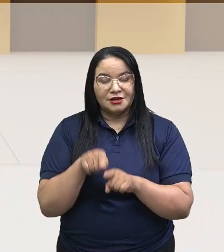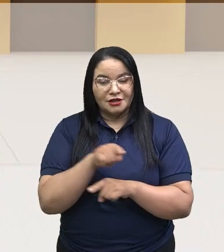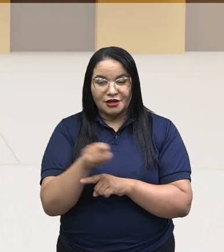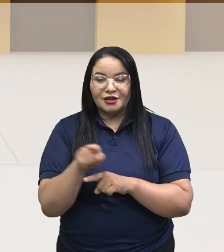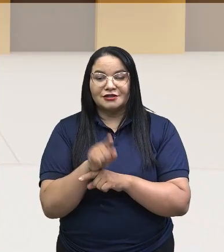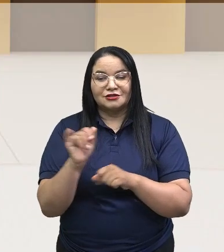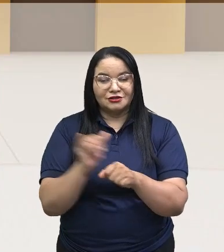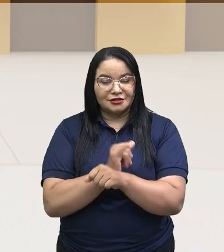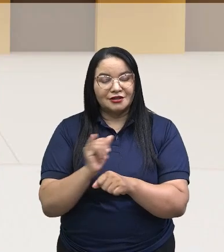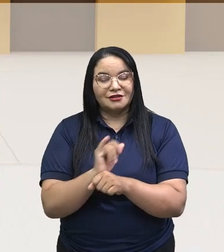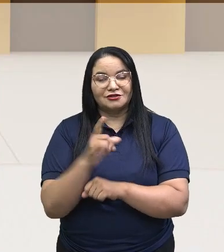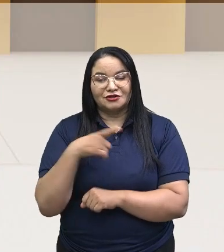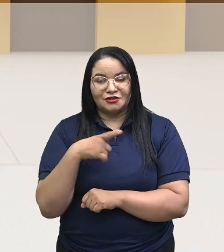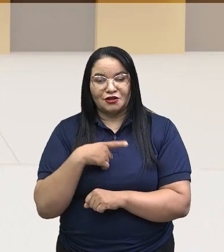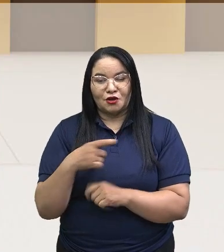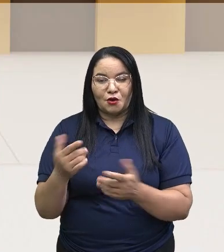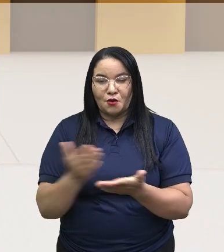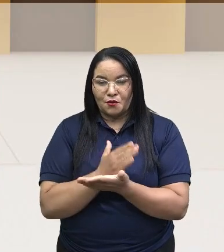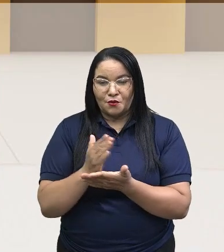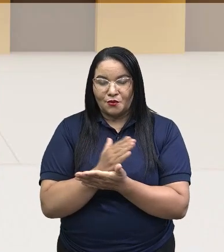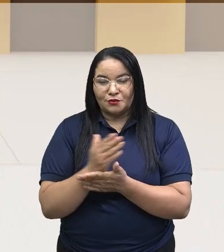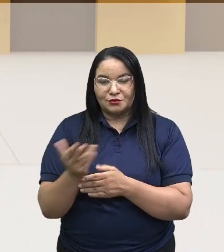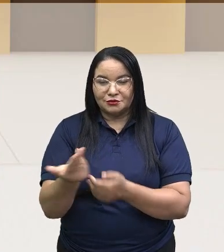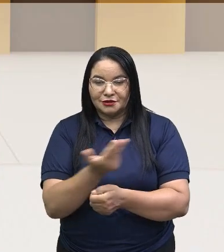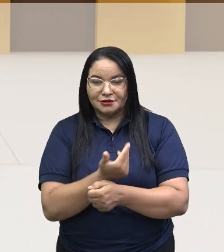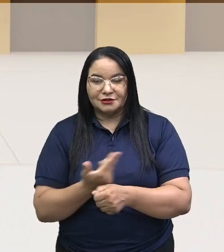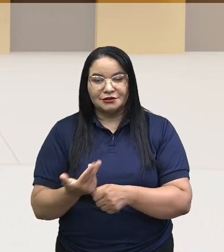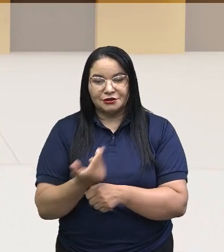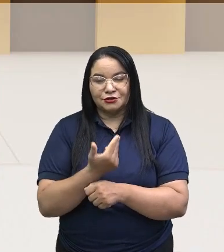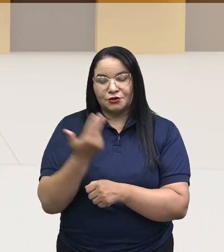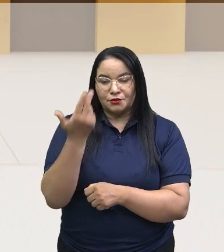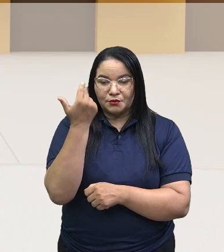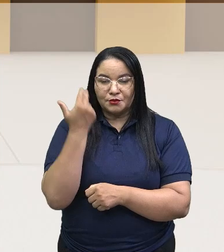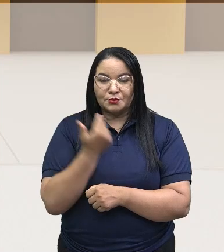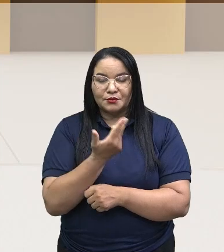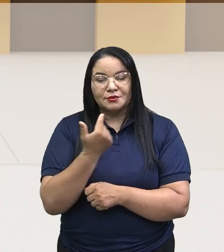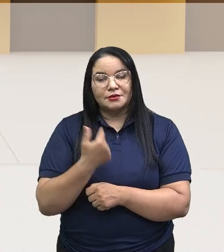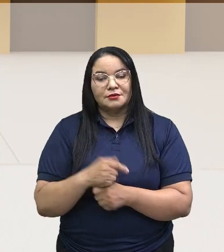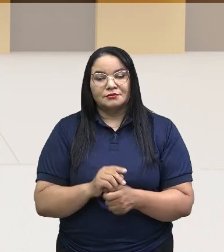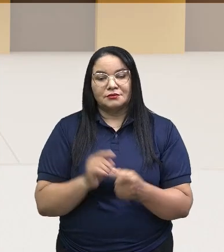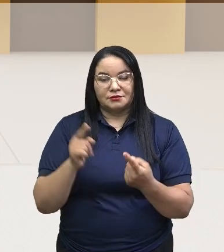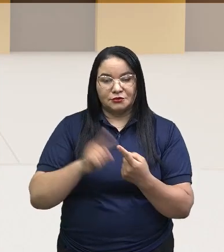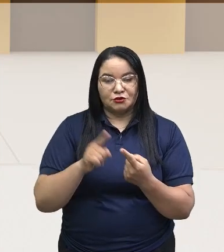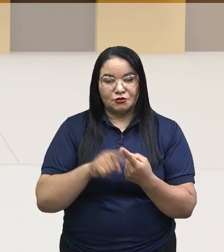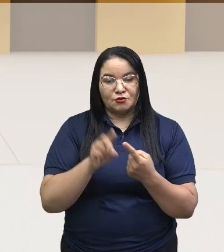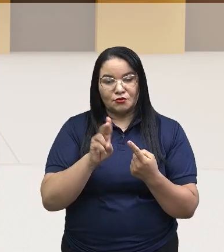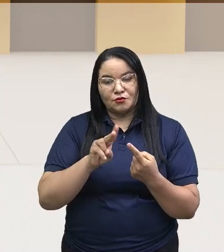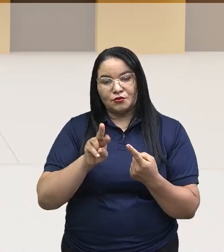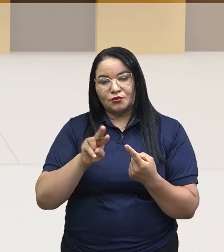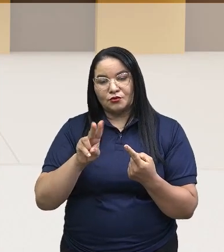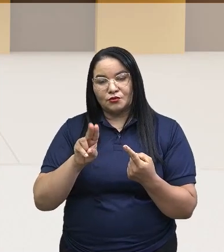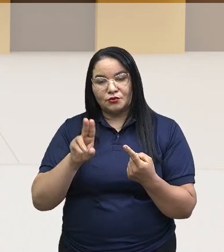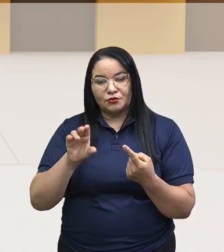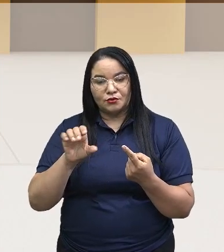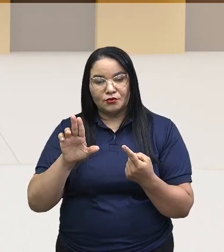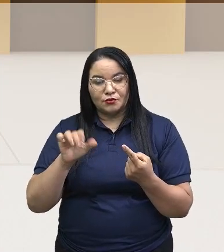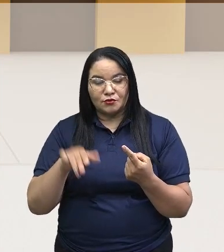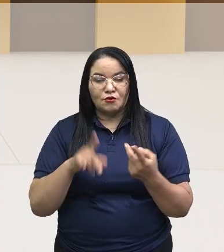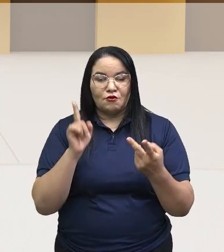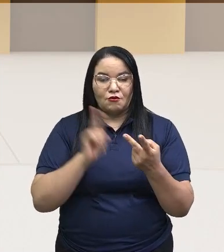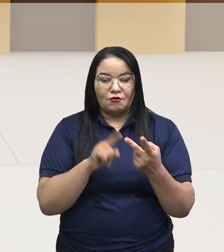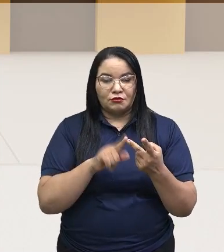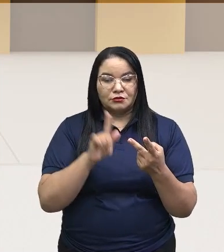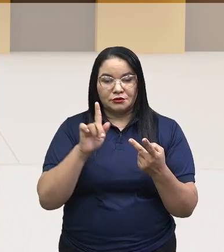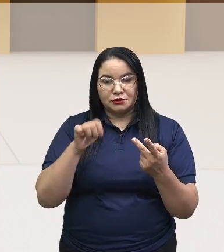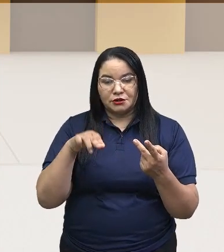Então, algumas que nós temos aí, né, algumas pinturas feitas com, por exemplo, urucum, ou então de genipapo,